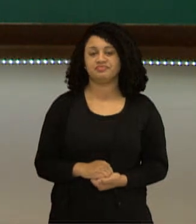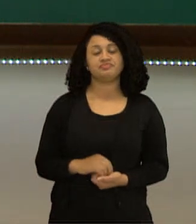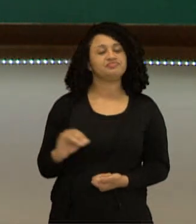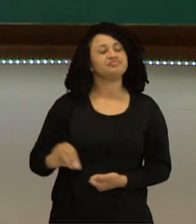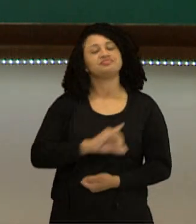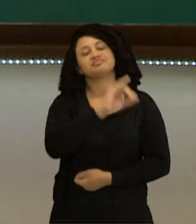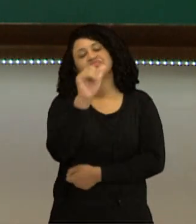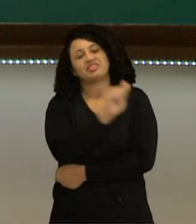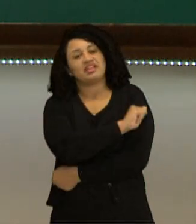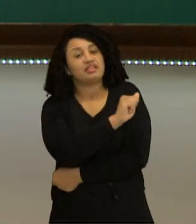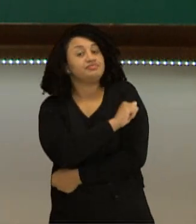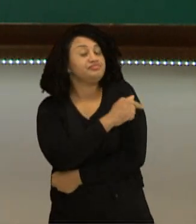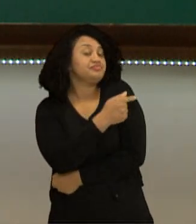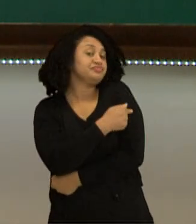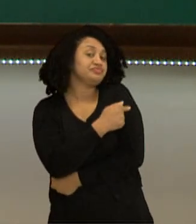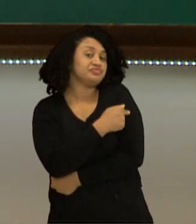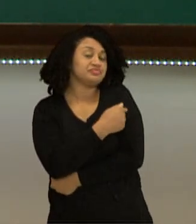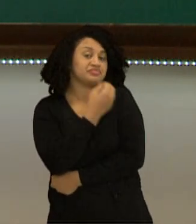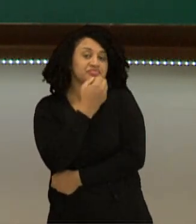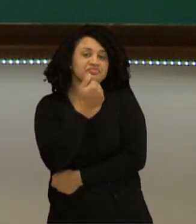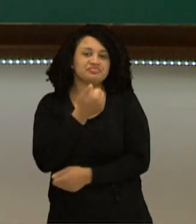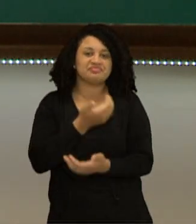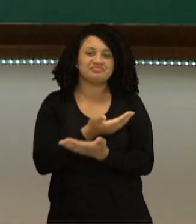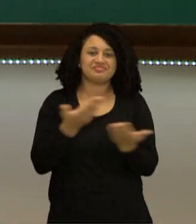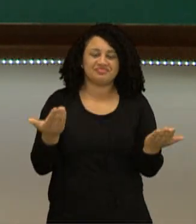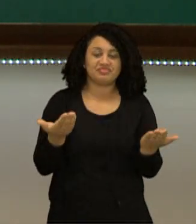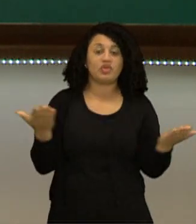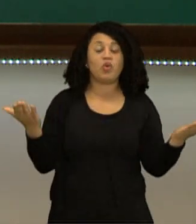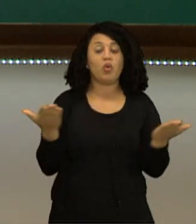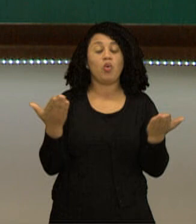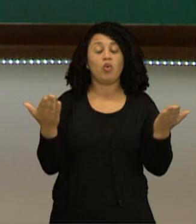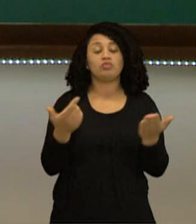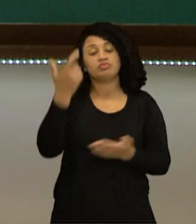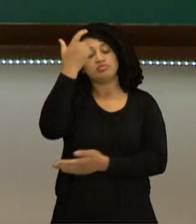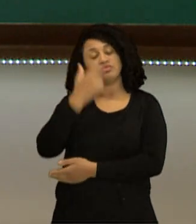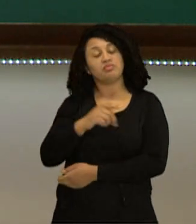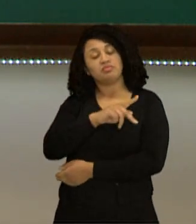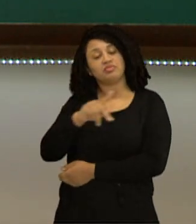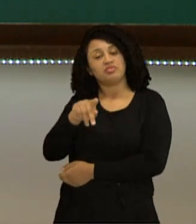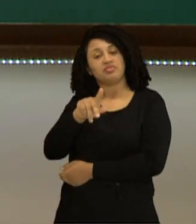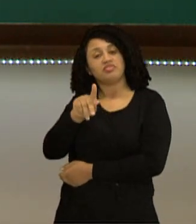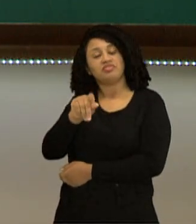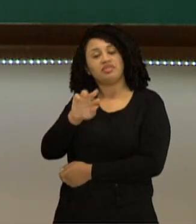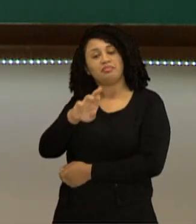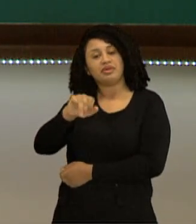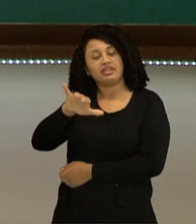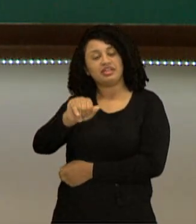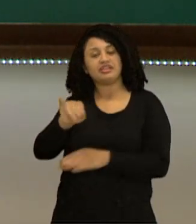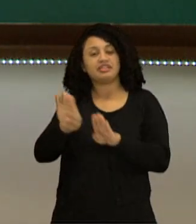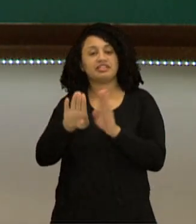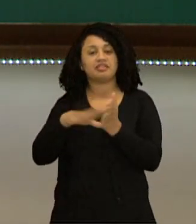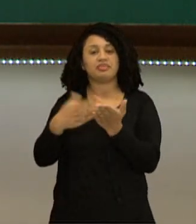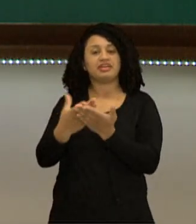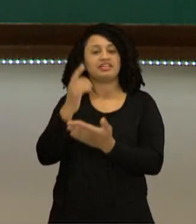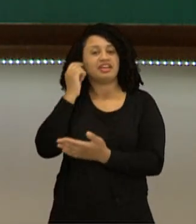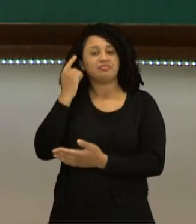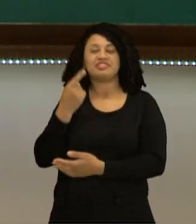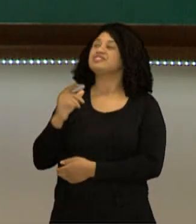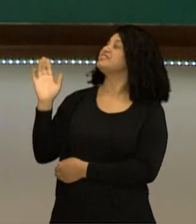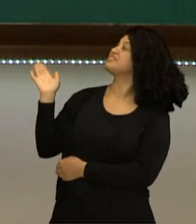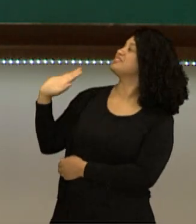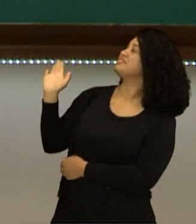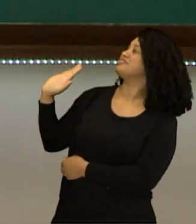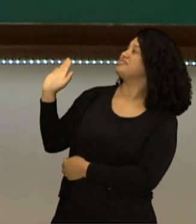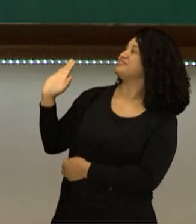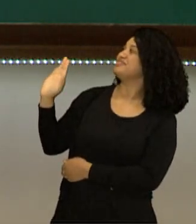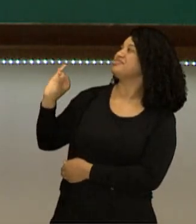students! Olá, alunos do 7º ano, tudo bem? Hoje eu, a teacher Patrícia e a nossa intérprete Jéssica. Hi Jéssica, how